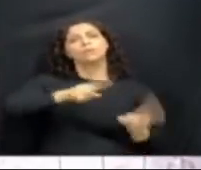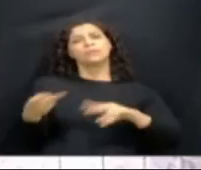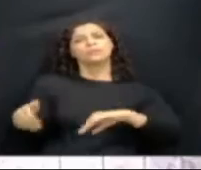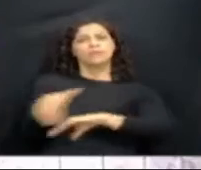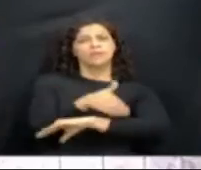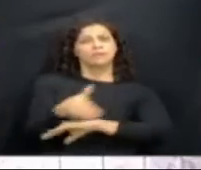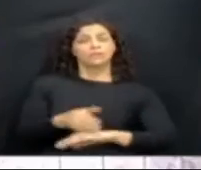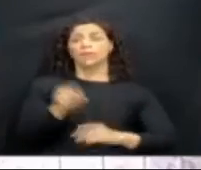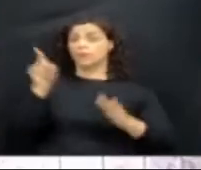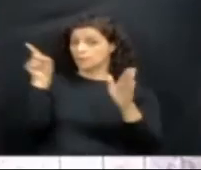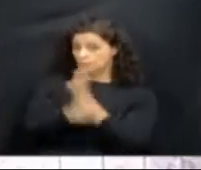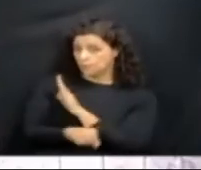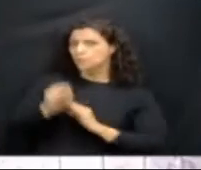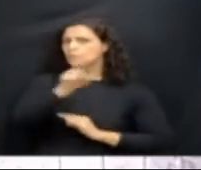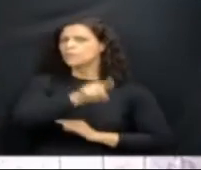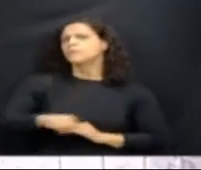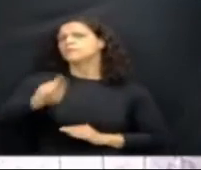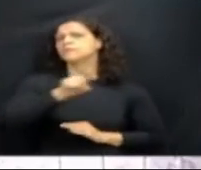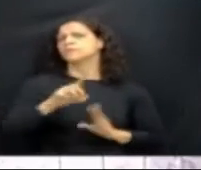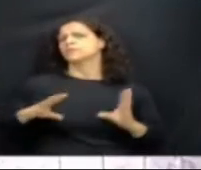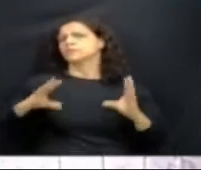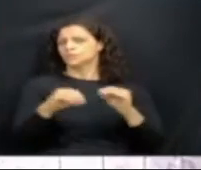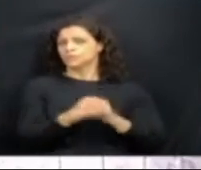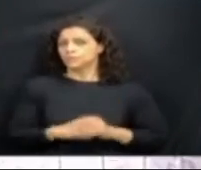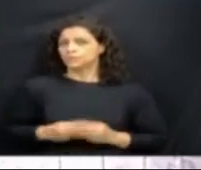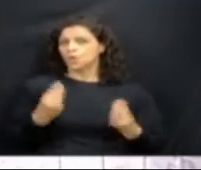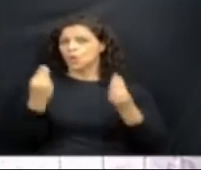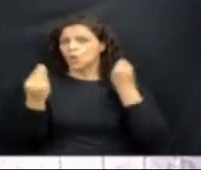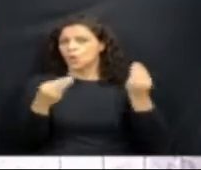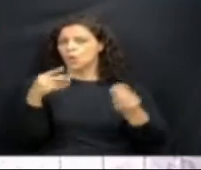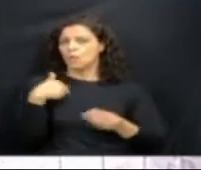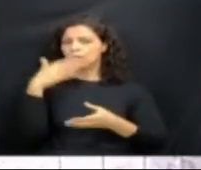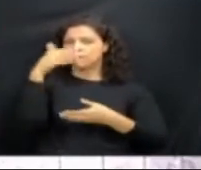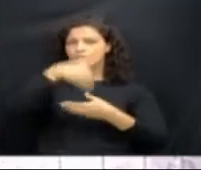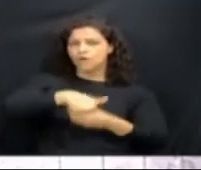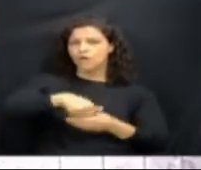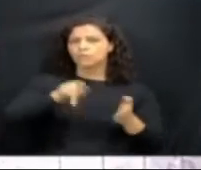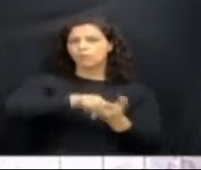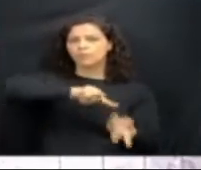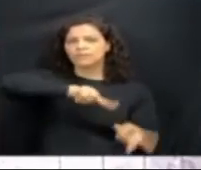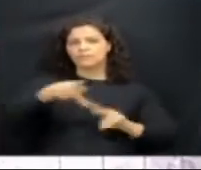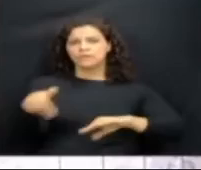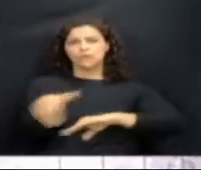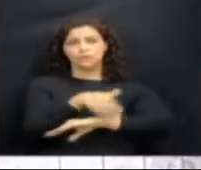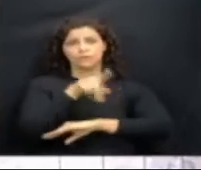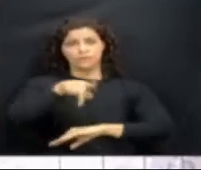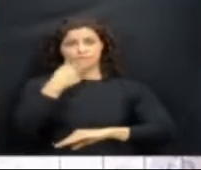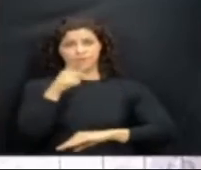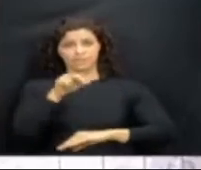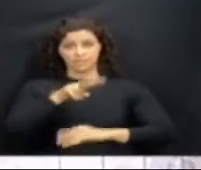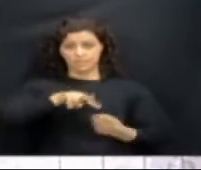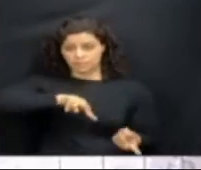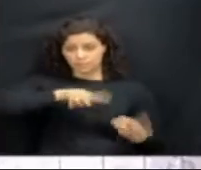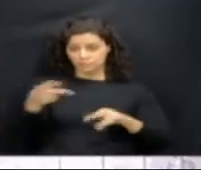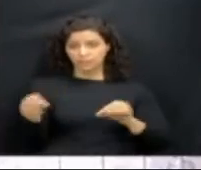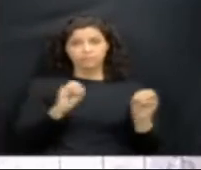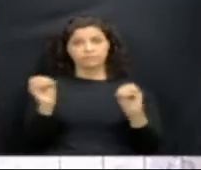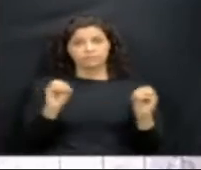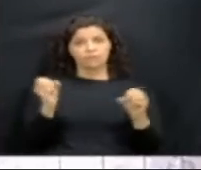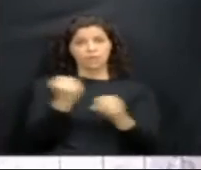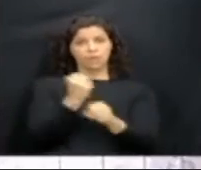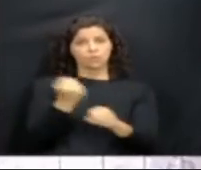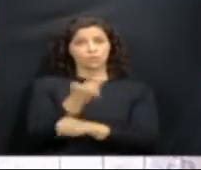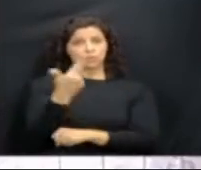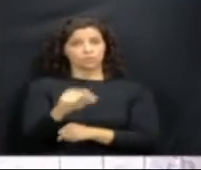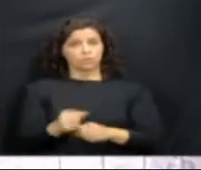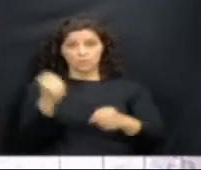aqui perguntar para muitos, como estamos votando só a delegação, se vocês falam que se não delegar, não vai ter obra.